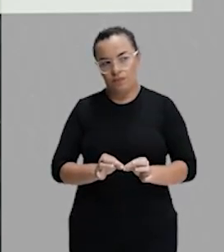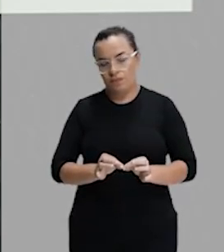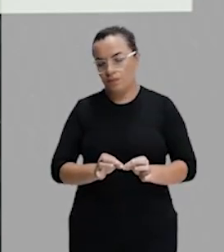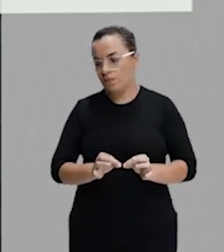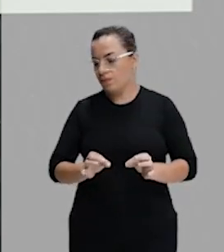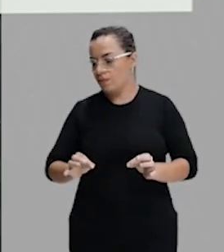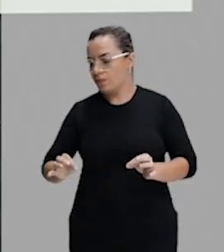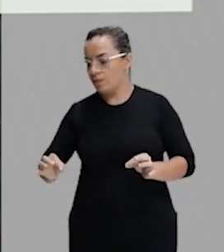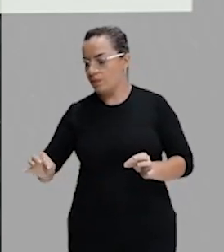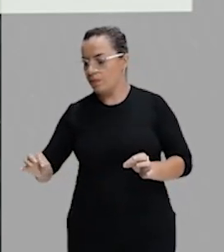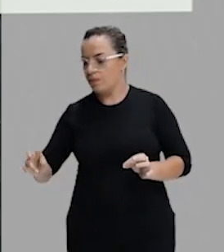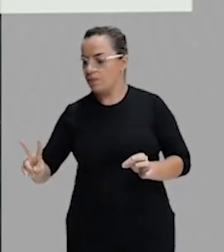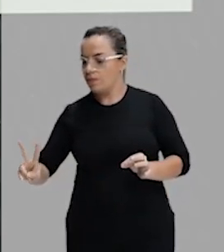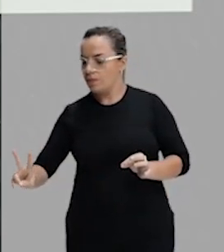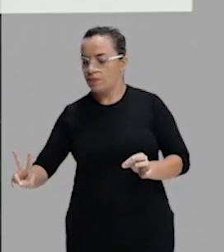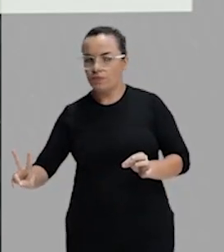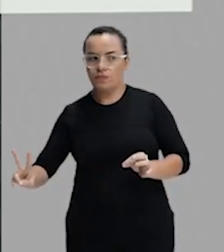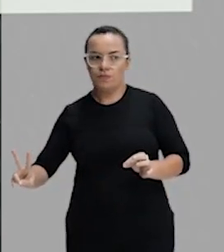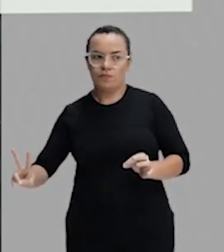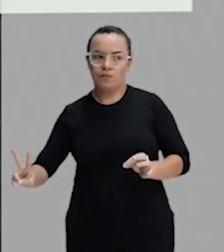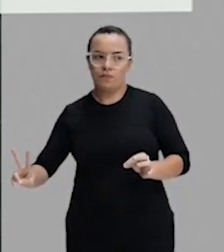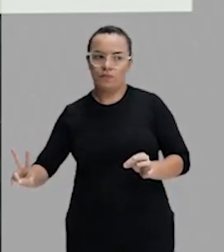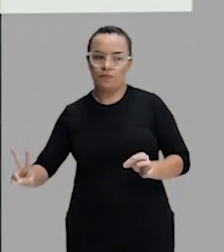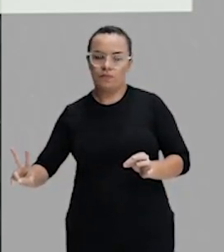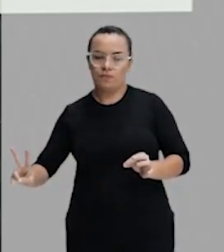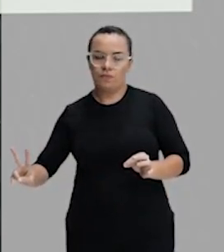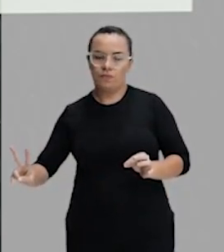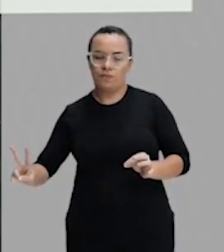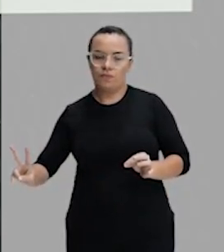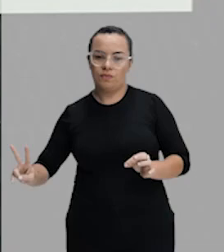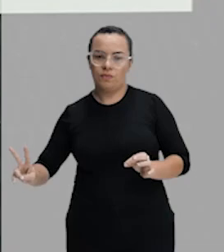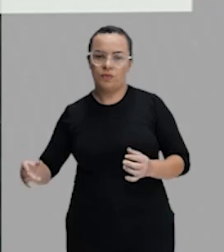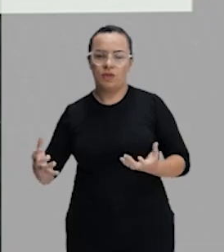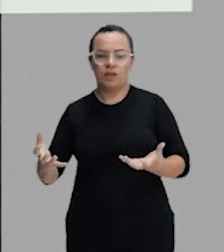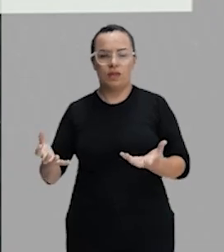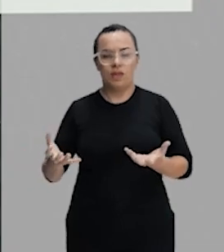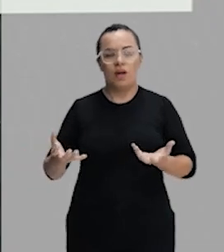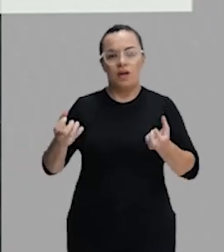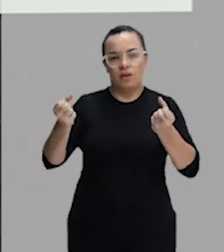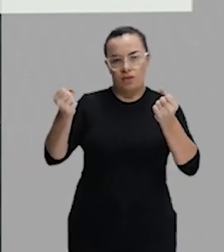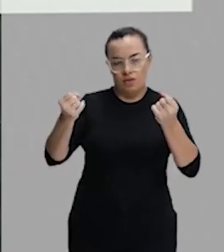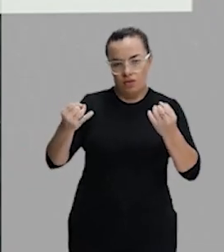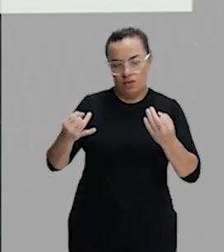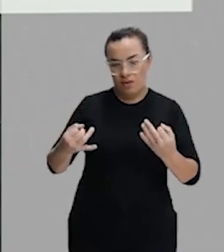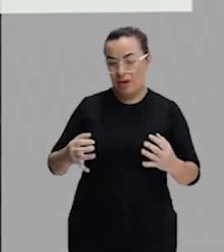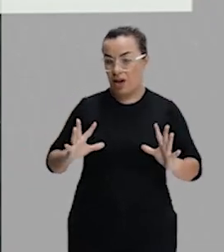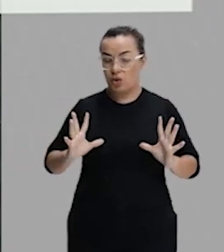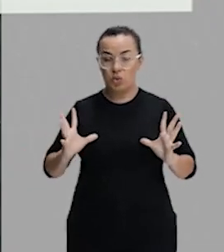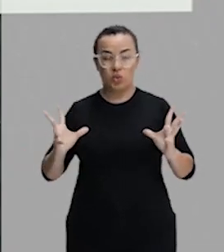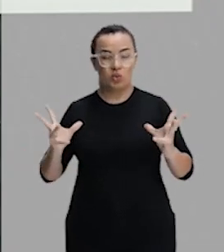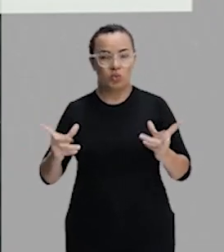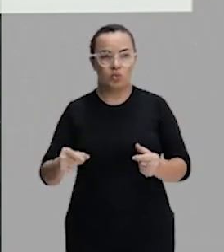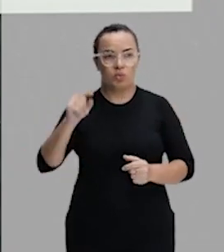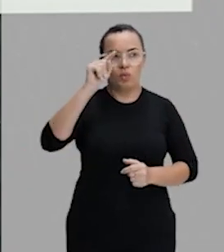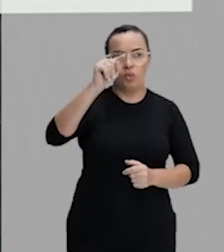Certo? Então, turma, o que eu quero dizer? Que o conjunto, se eu pegar todos os pontos desse plano,